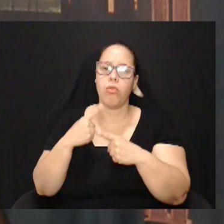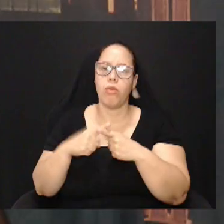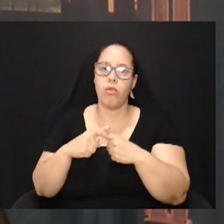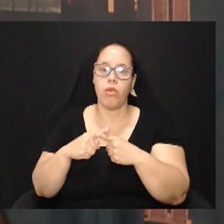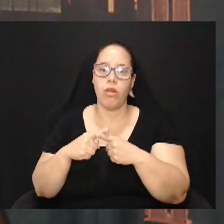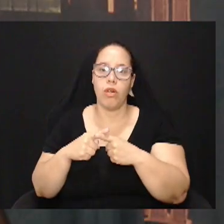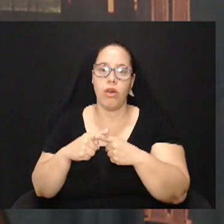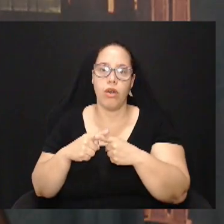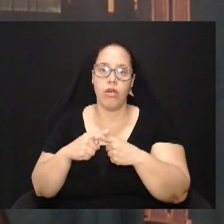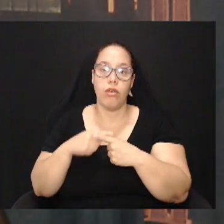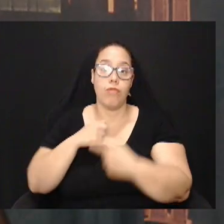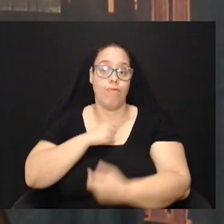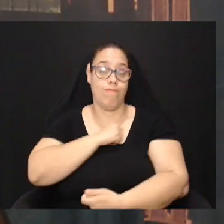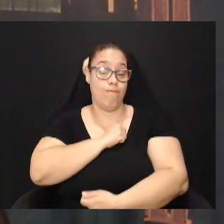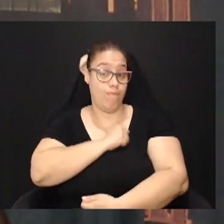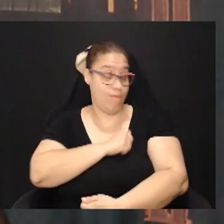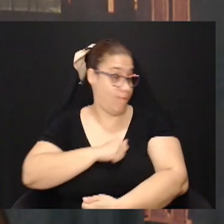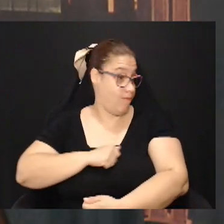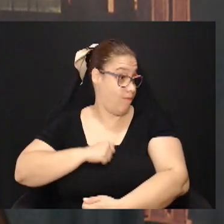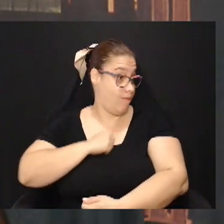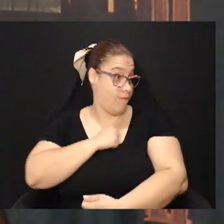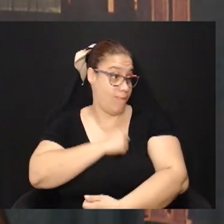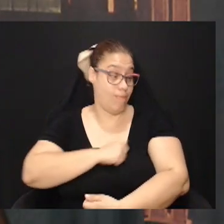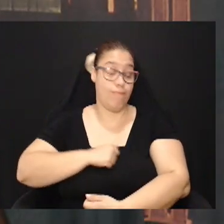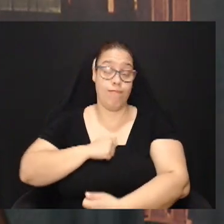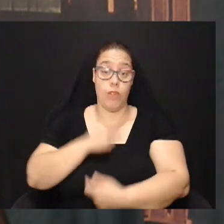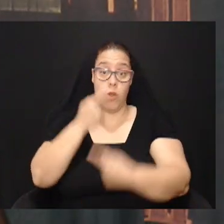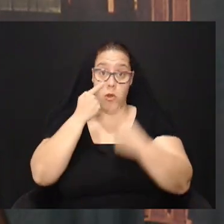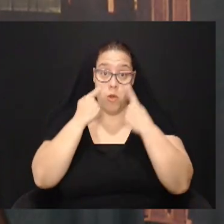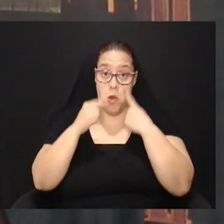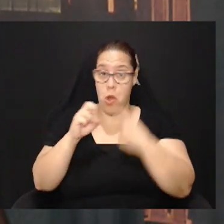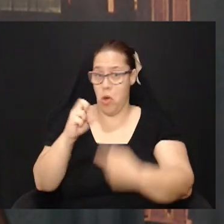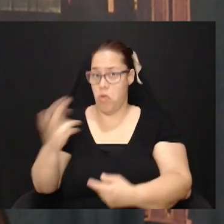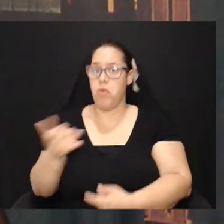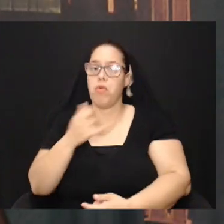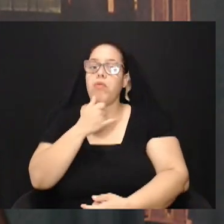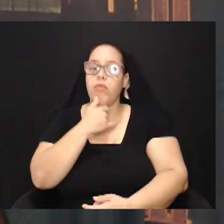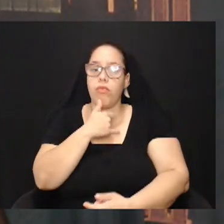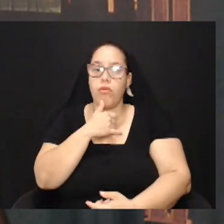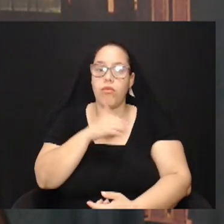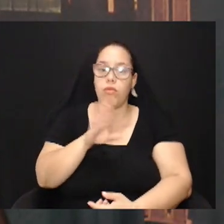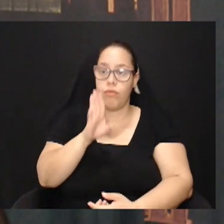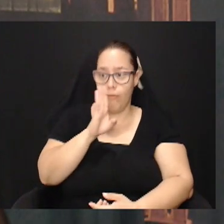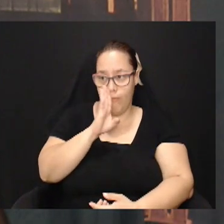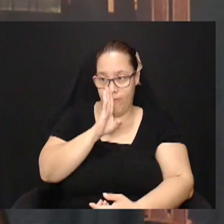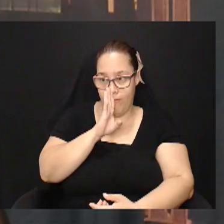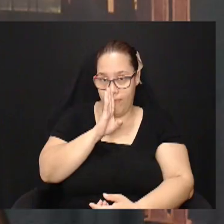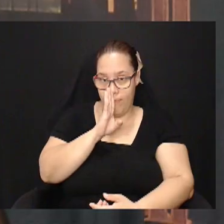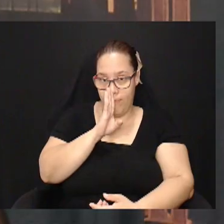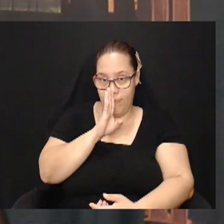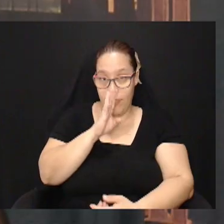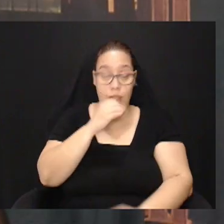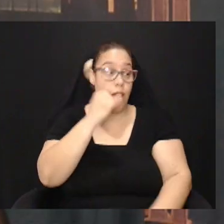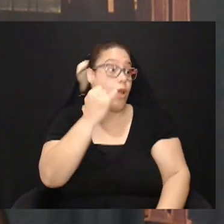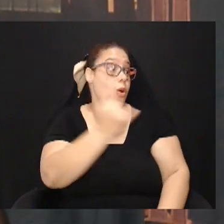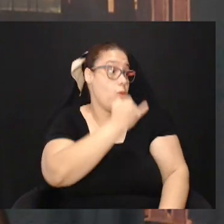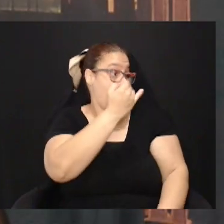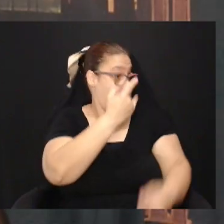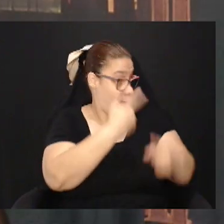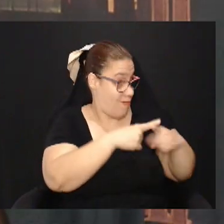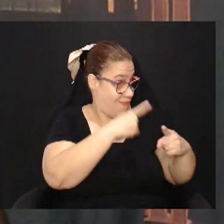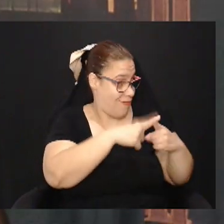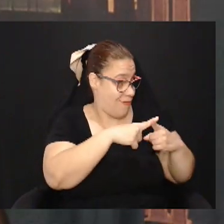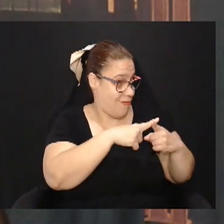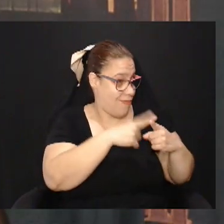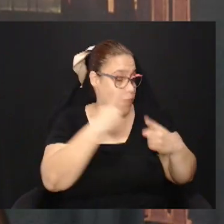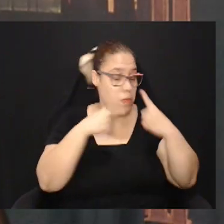saudade. A mamãe tá chorando hoje de tristeza, deixa a mamãe ficar quietinha. Importante a gente falar o porquê choramos para as crianças.